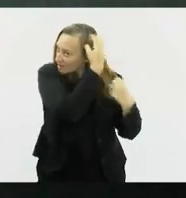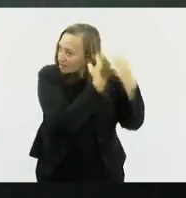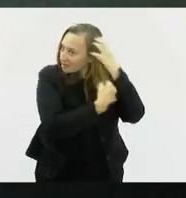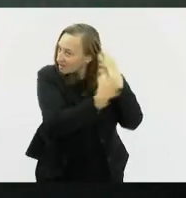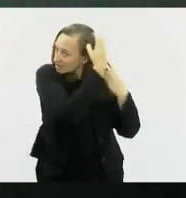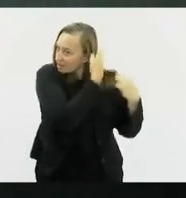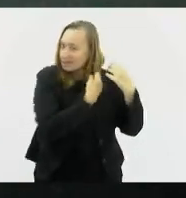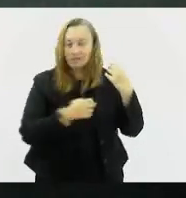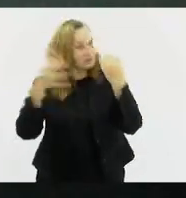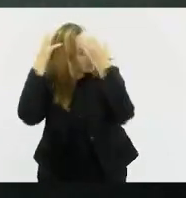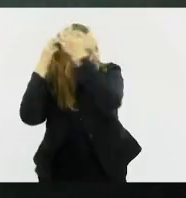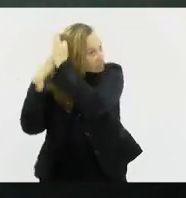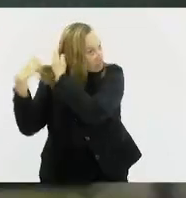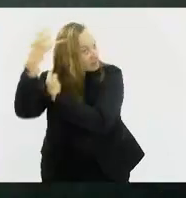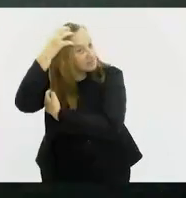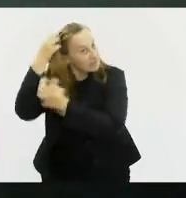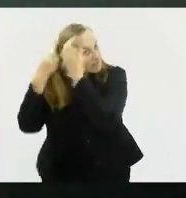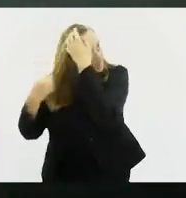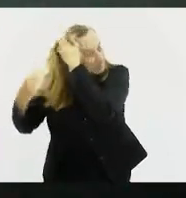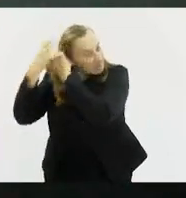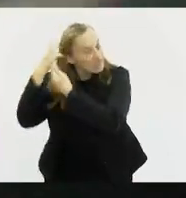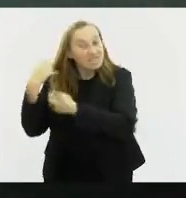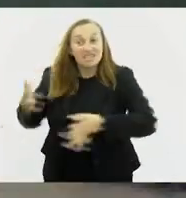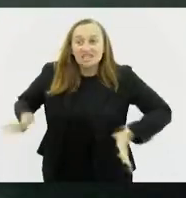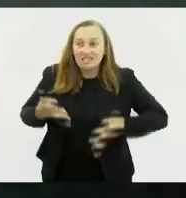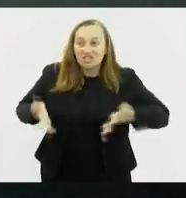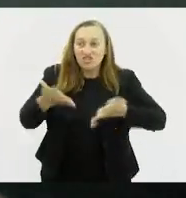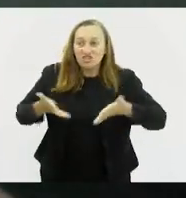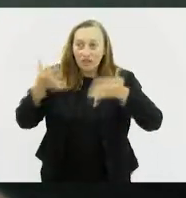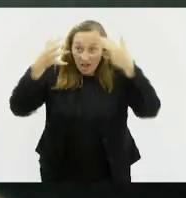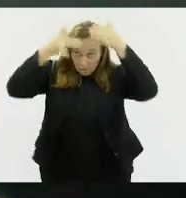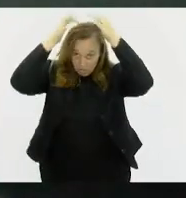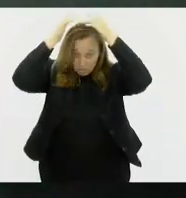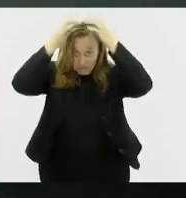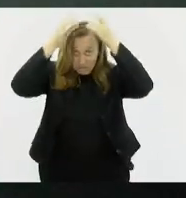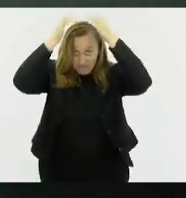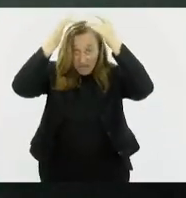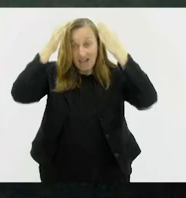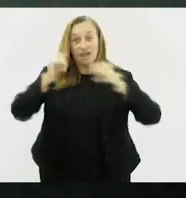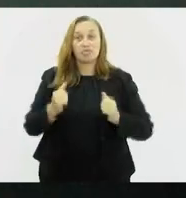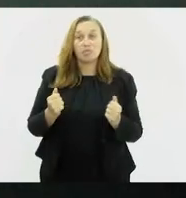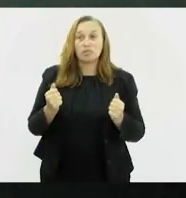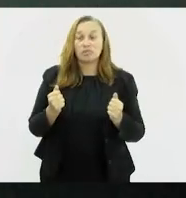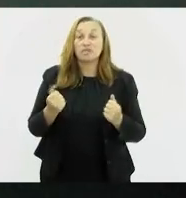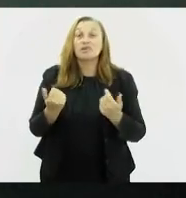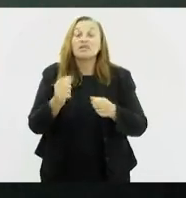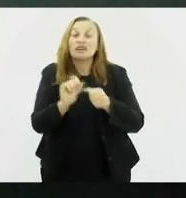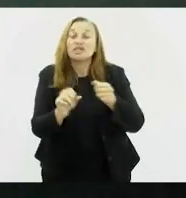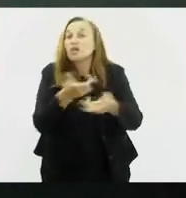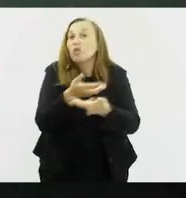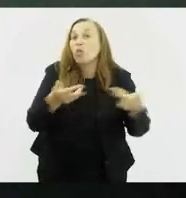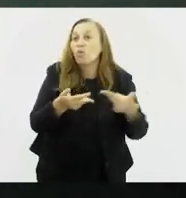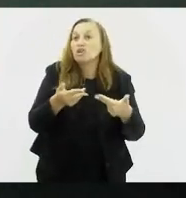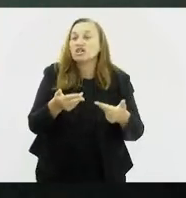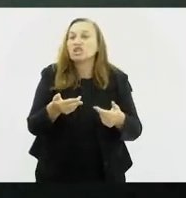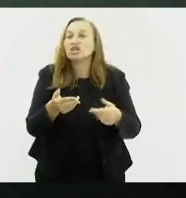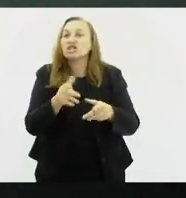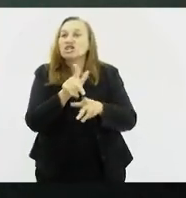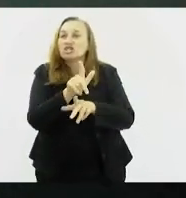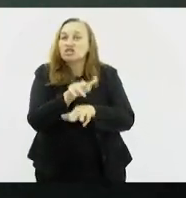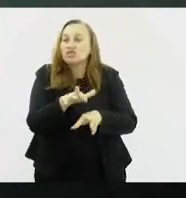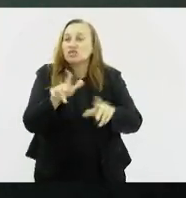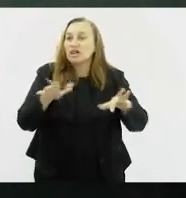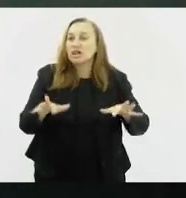esquerda. Se você sempre sai pela direita, saia pela esquerda, faça coisas diferentes, porque vai obrigar o